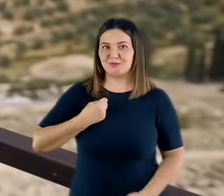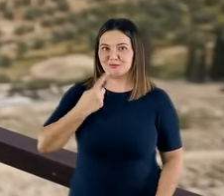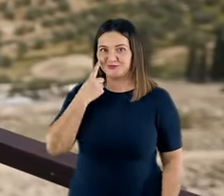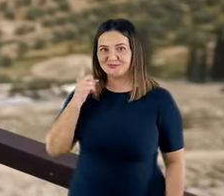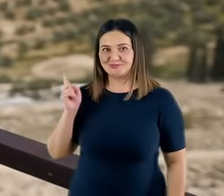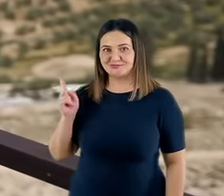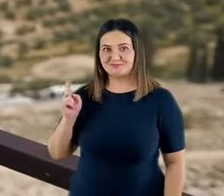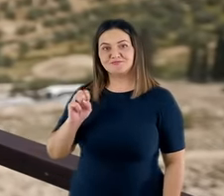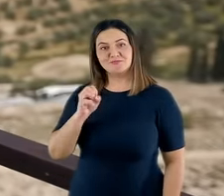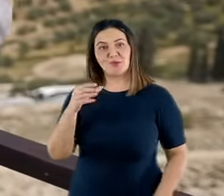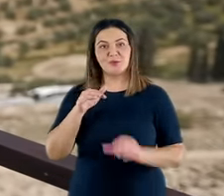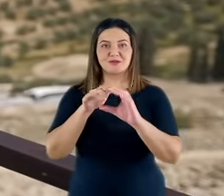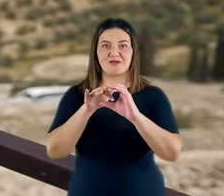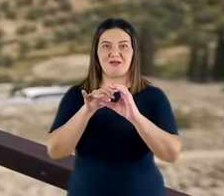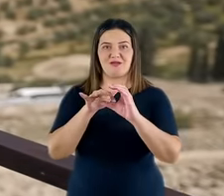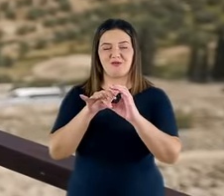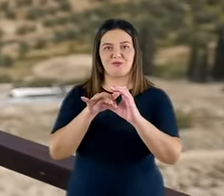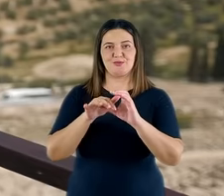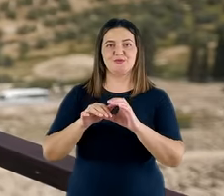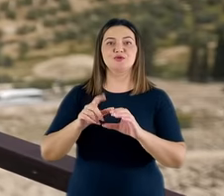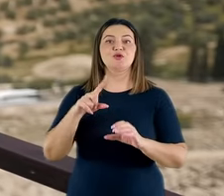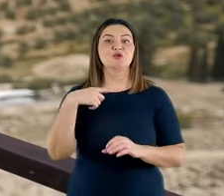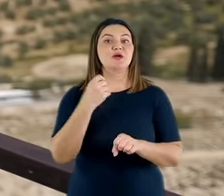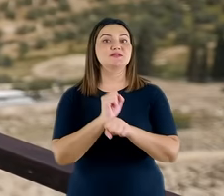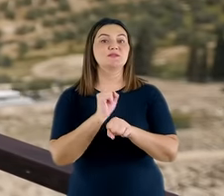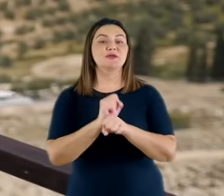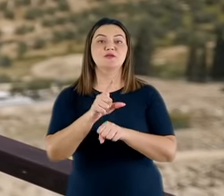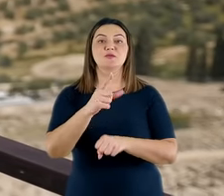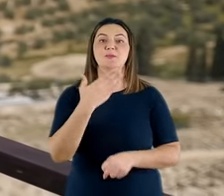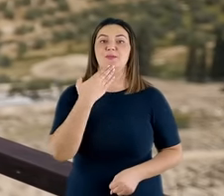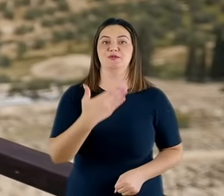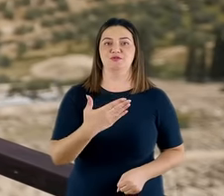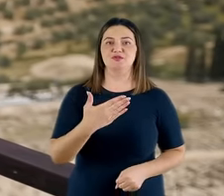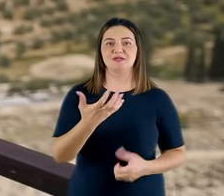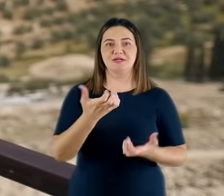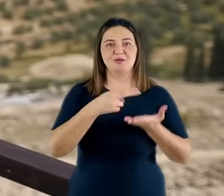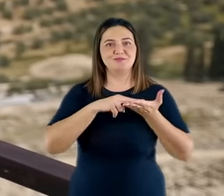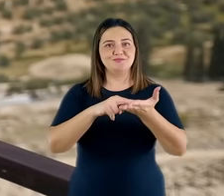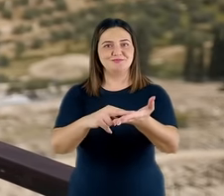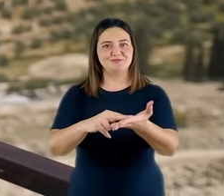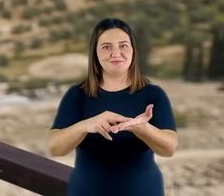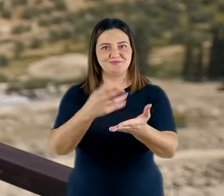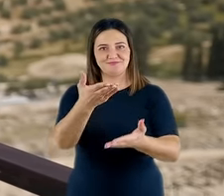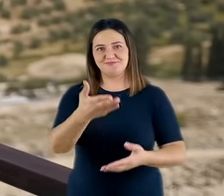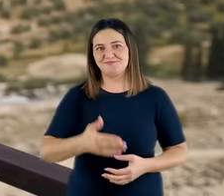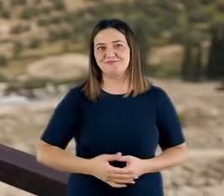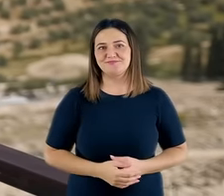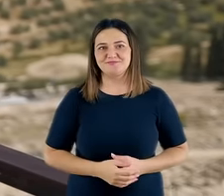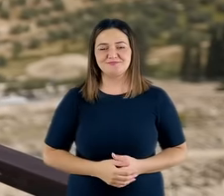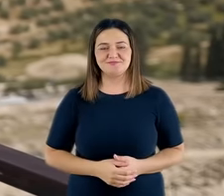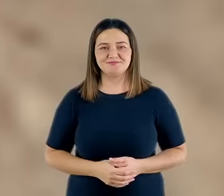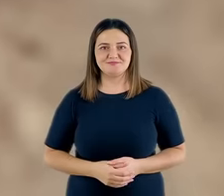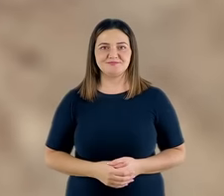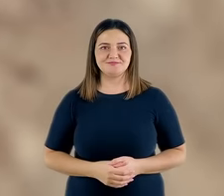WhatsApp. Ou também através do QR Code que aparece para você. Nós esperamos a sua mensagem e queremos mandar o Guia de Estudos para